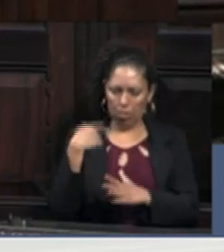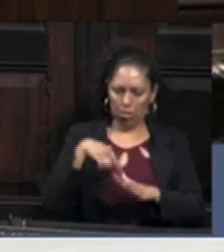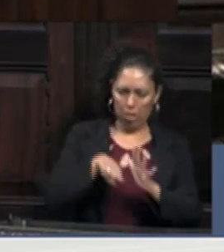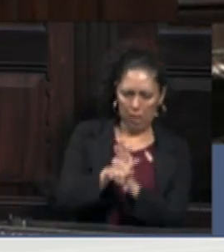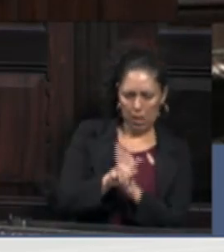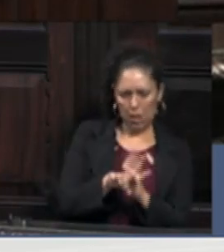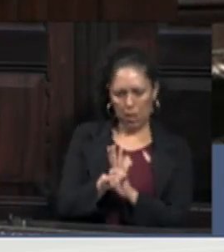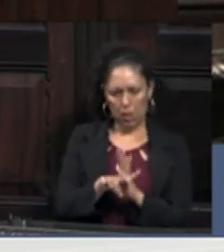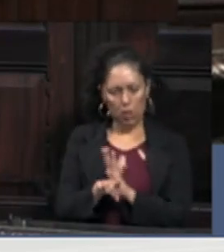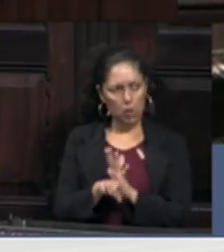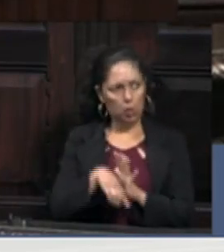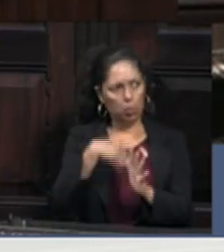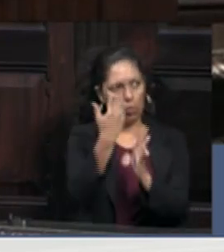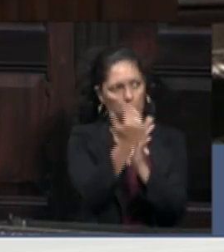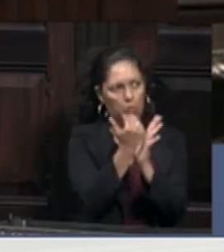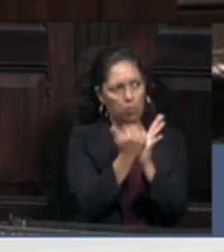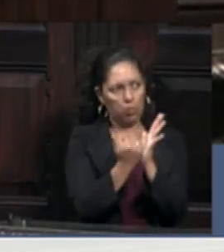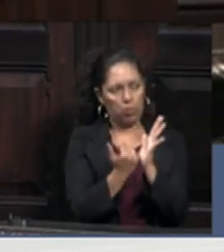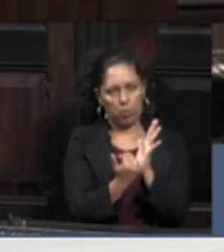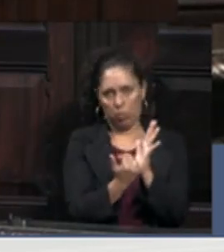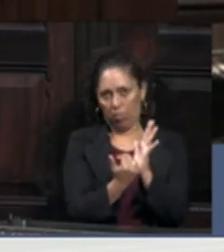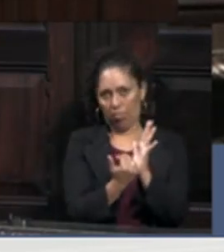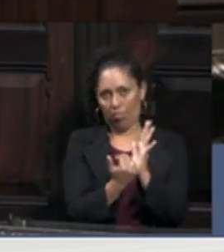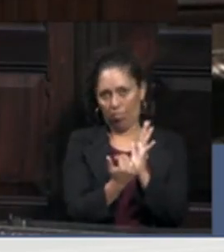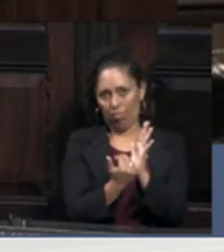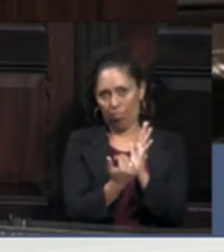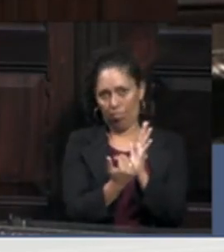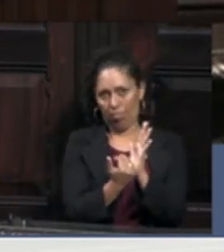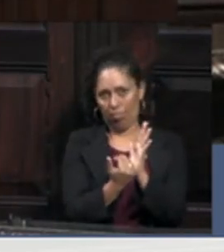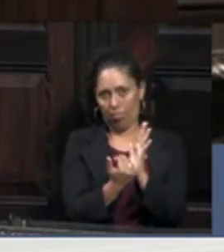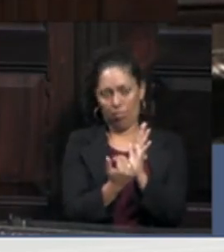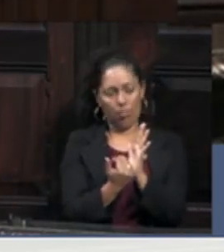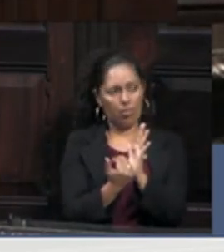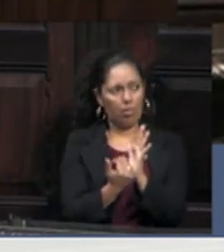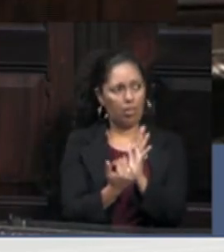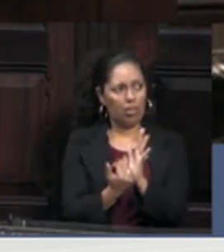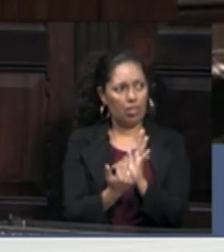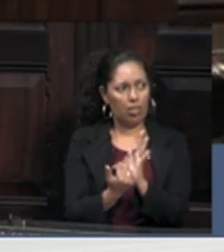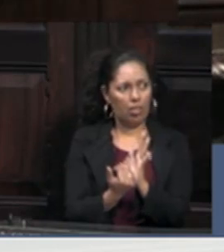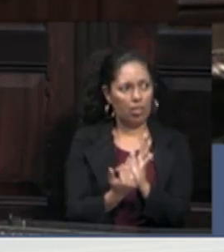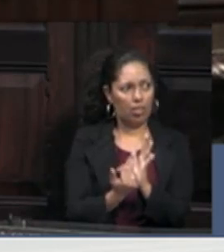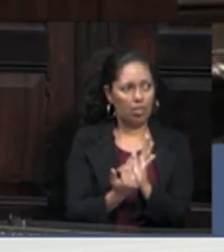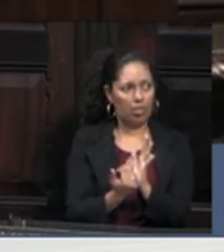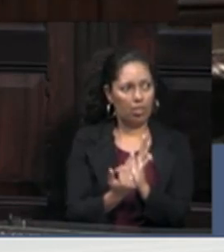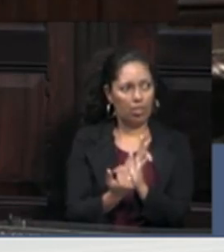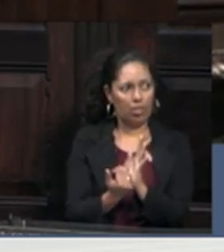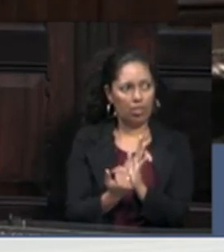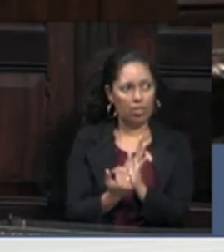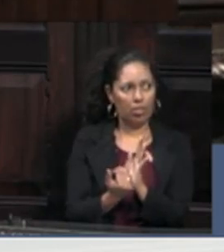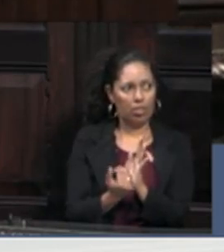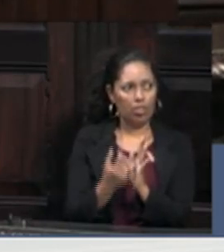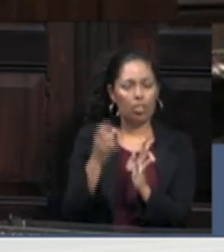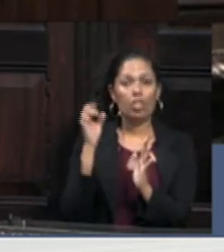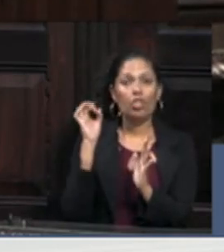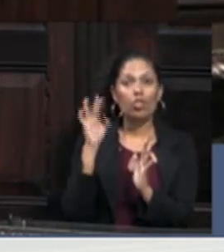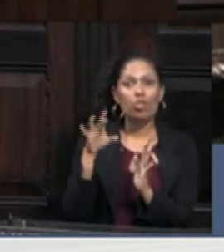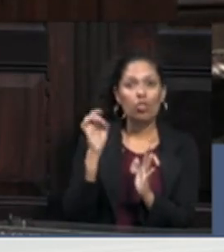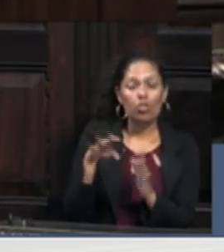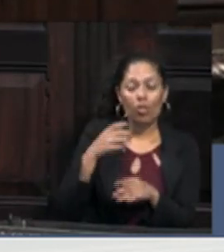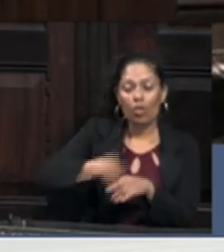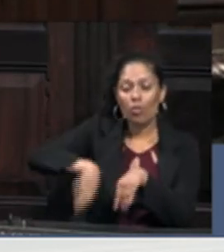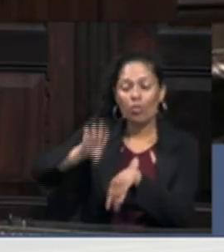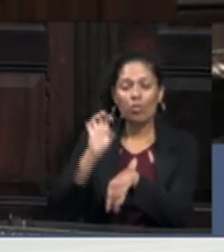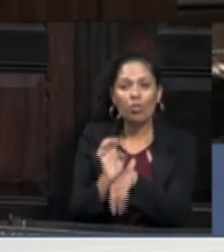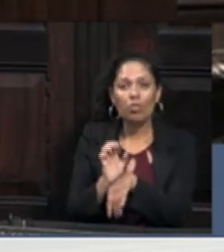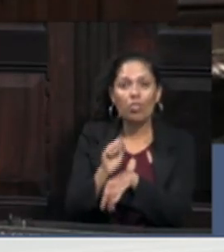vai trazer de volta 244 milhões. O Estado já investiu nesta empresa mais do